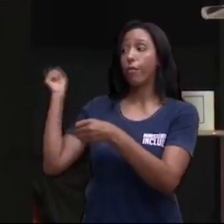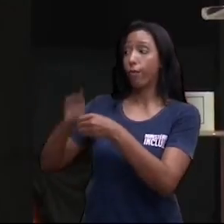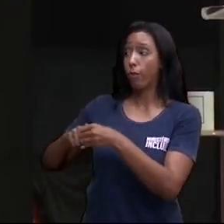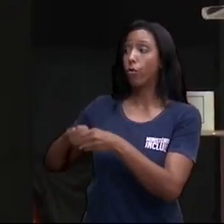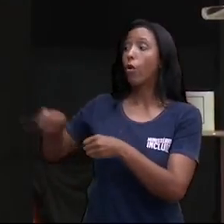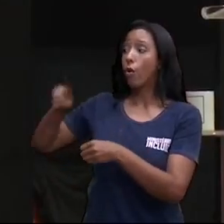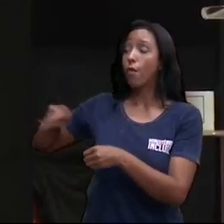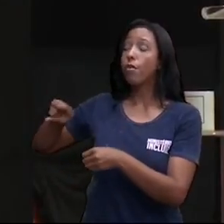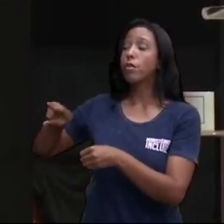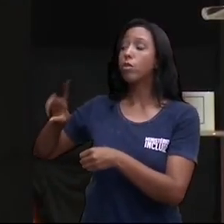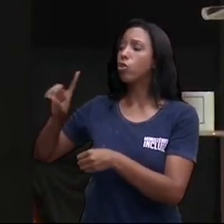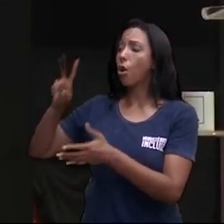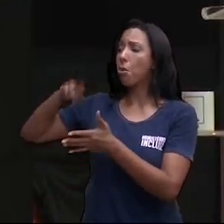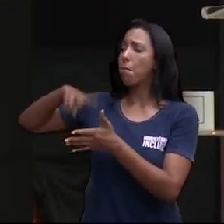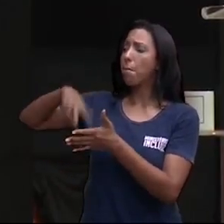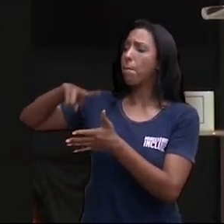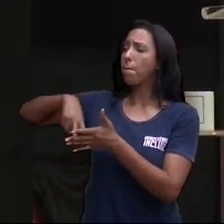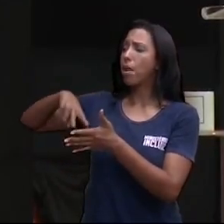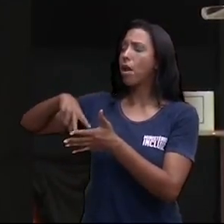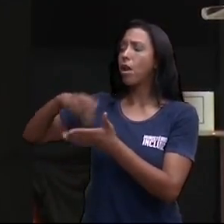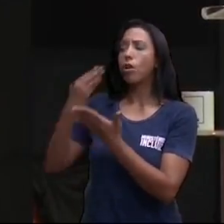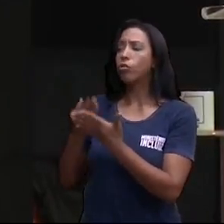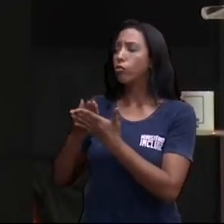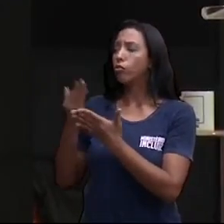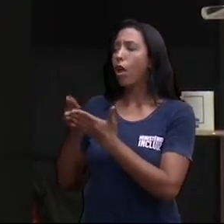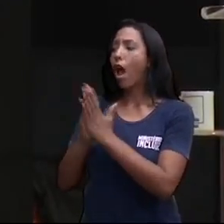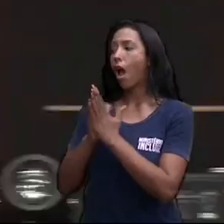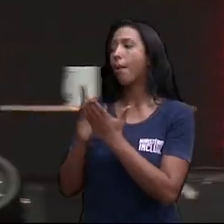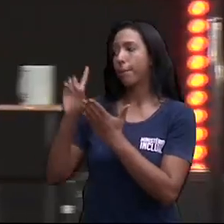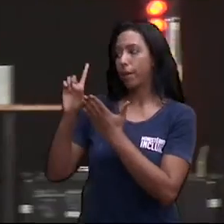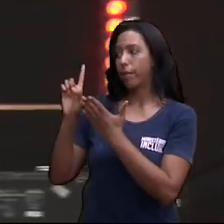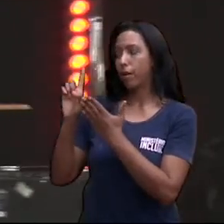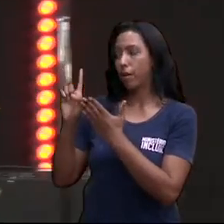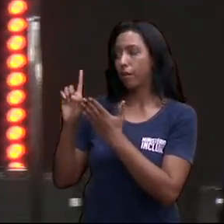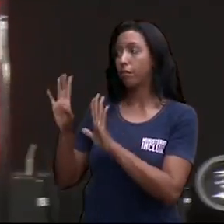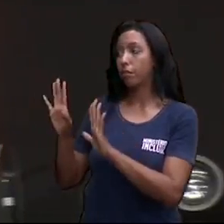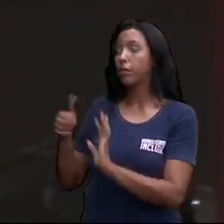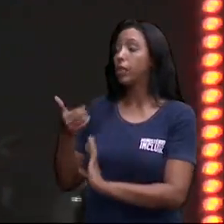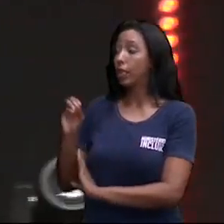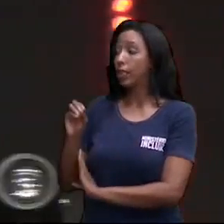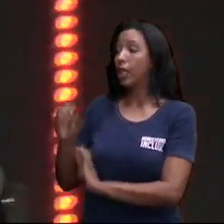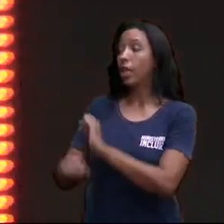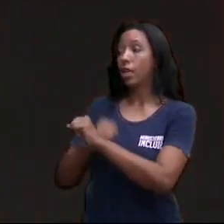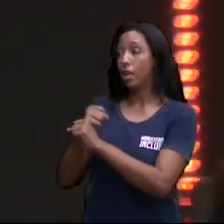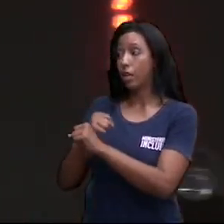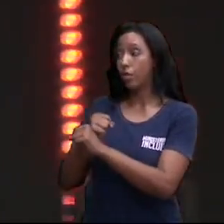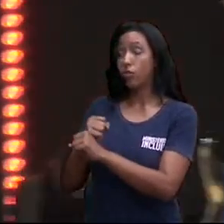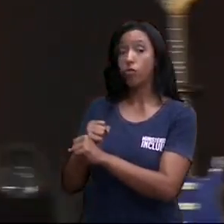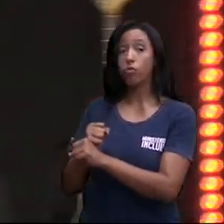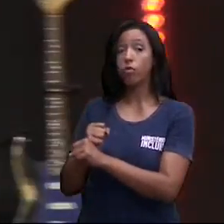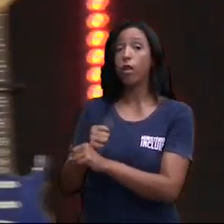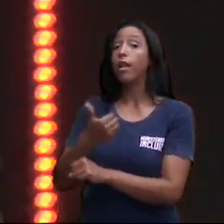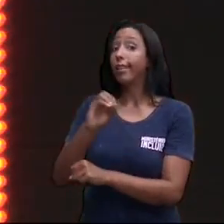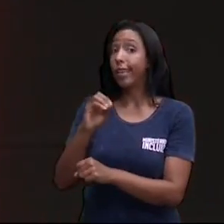vocês só vão ler e estudar a bíblia E daqui a dez anos quando você